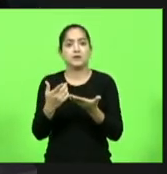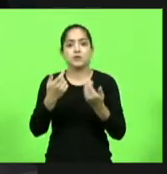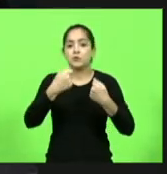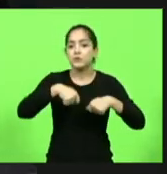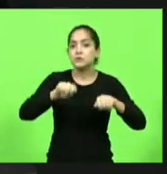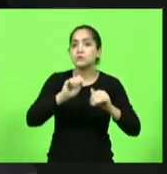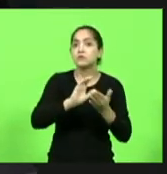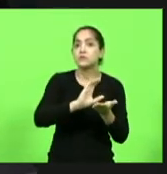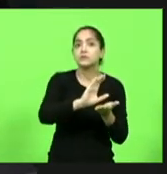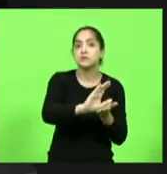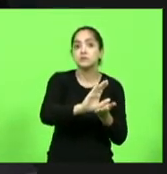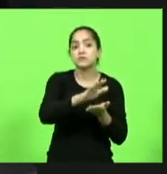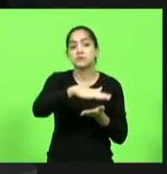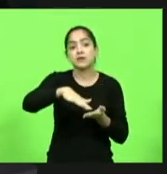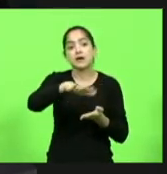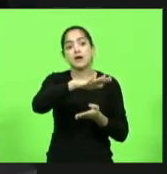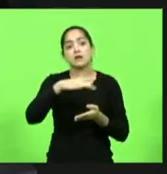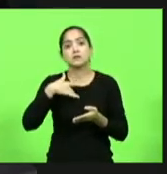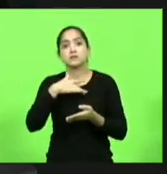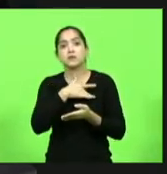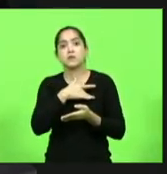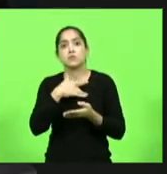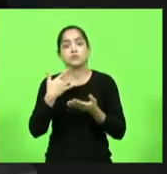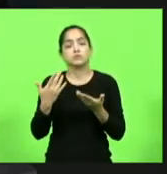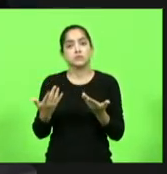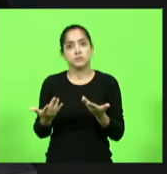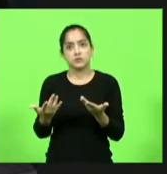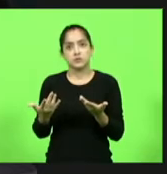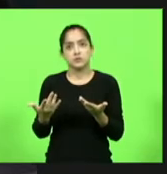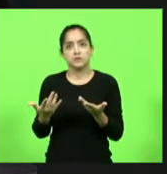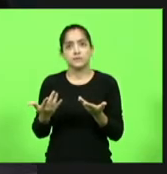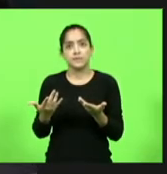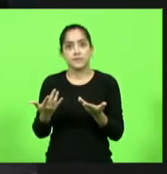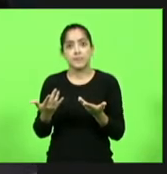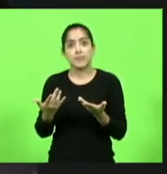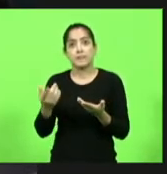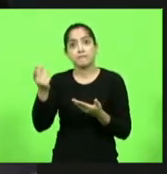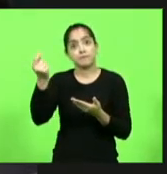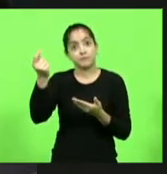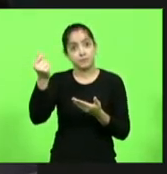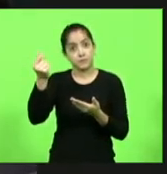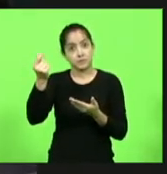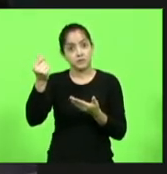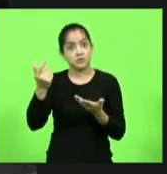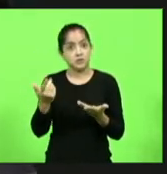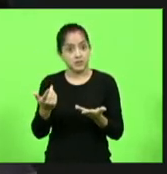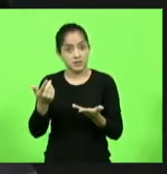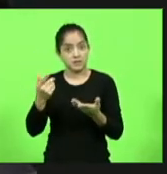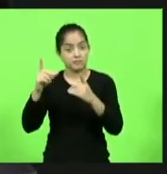questões de saúde, porque o dinheiro veio de rolo de Brasília, quase